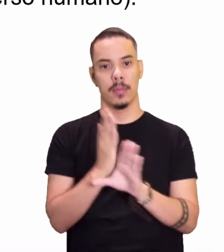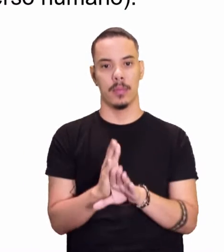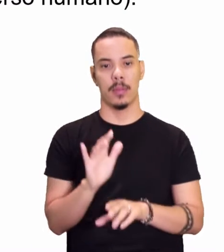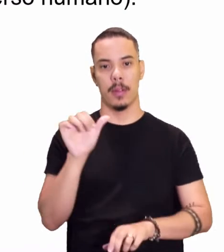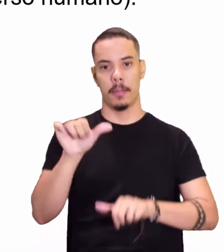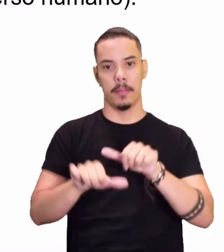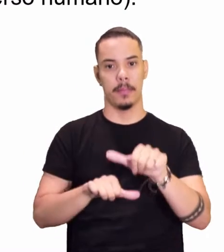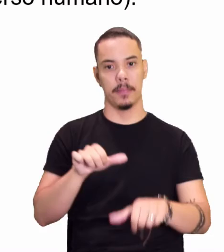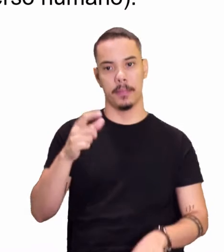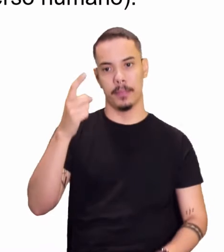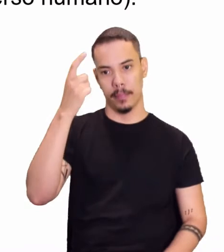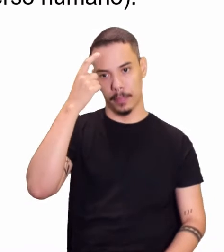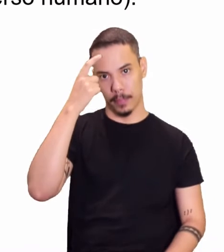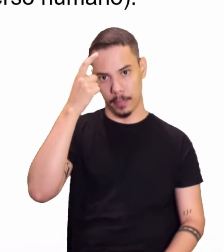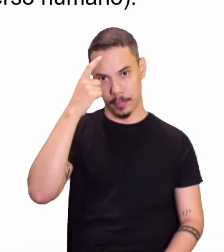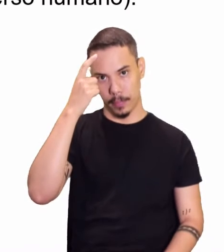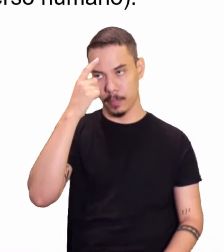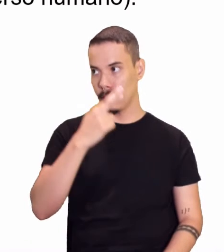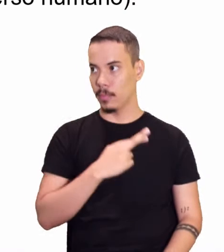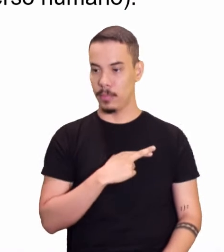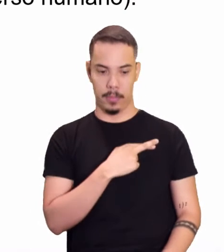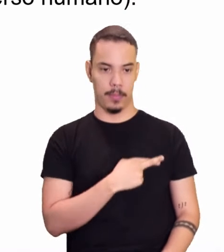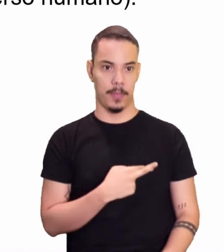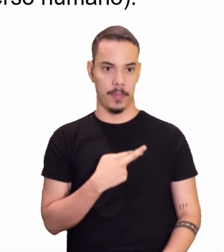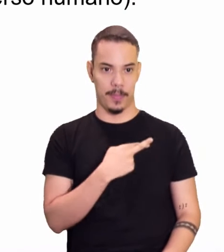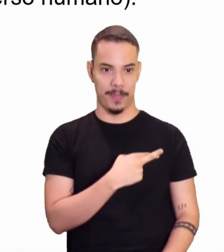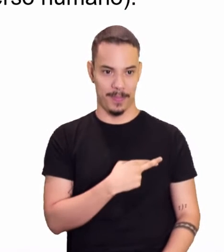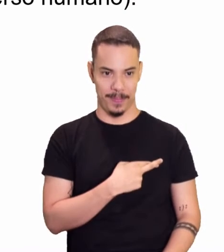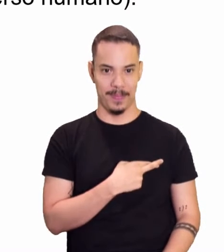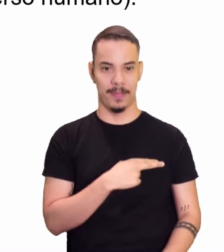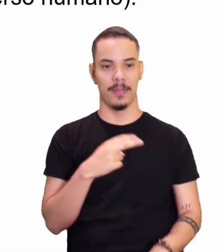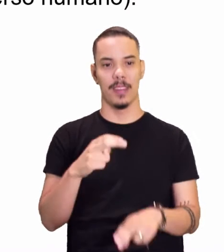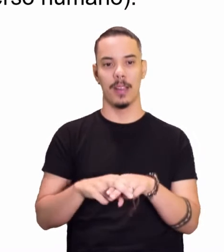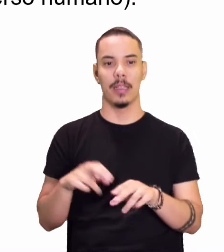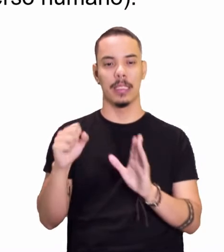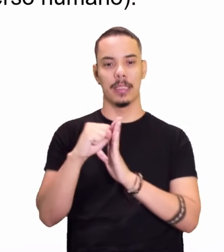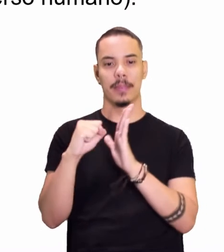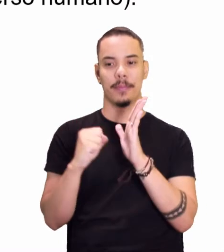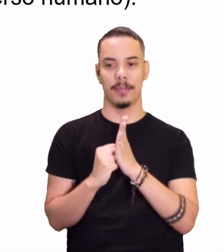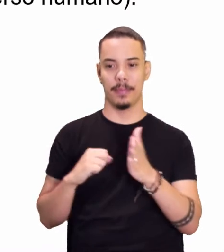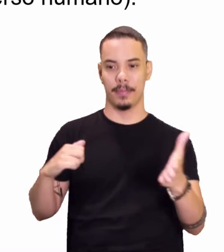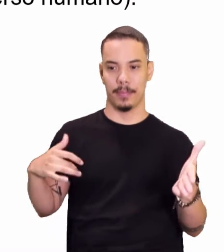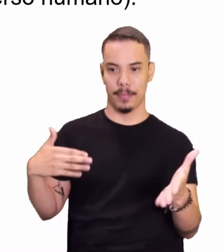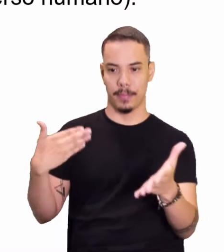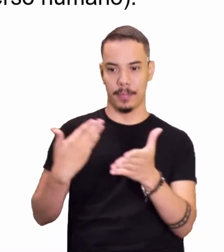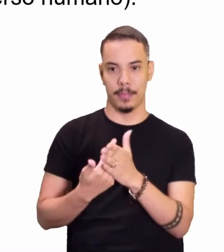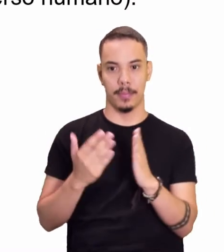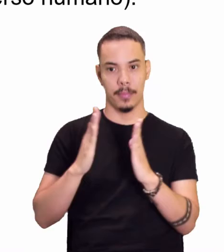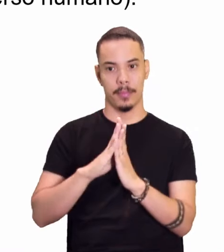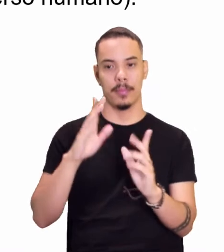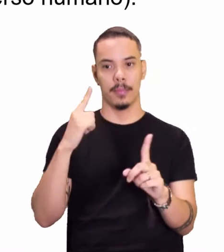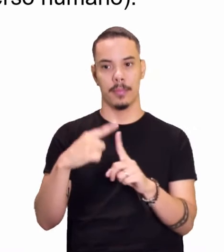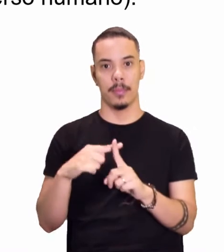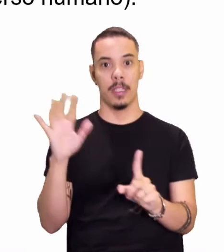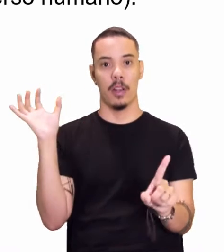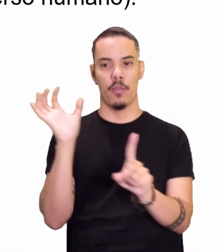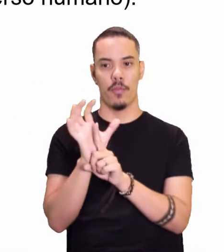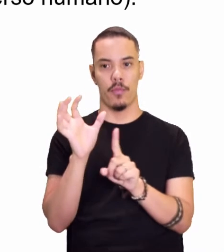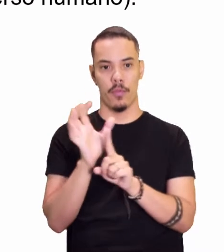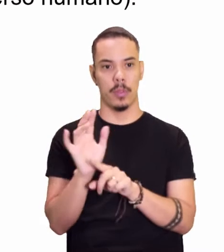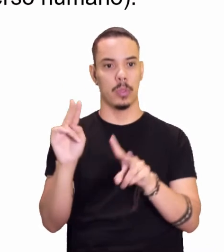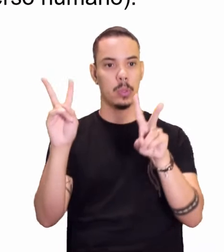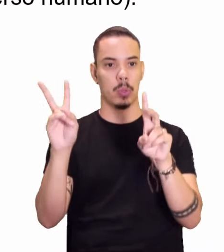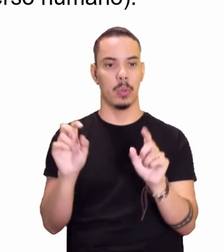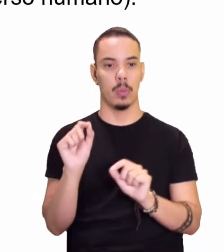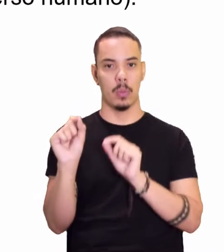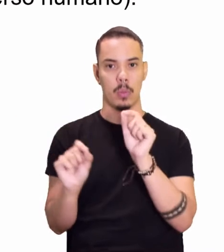do pensamento religioso. Então, durante séculos, a igreja exercia uma enorme influência sobre a